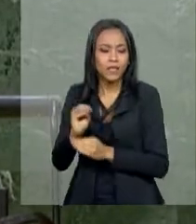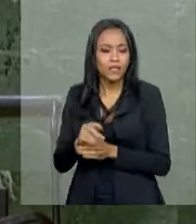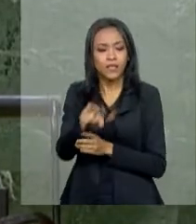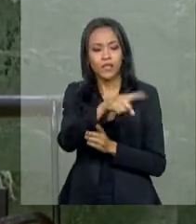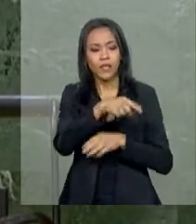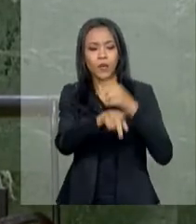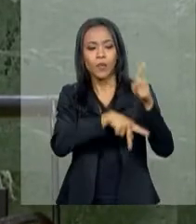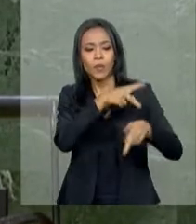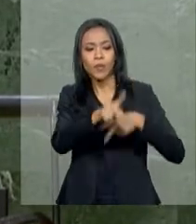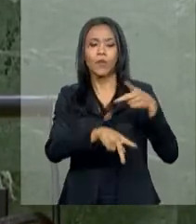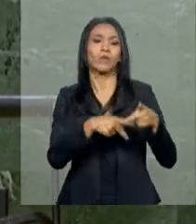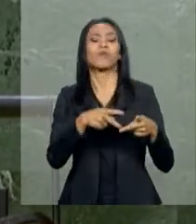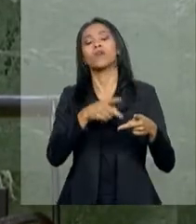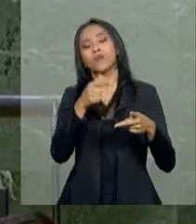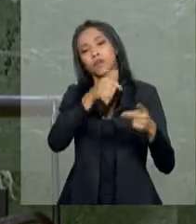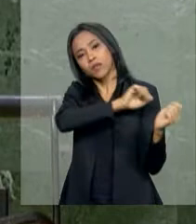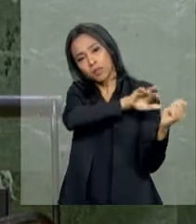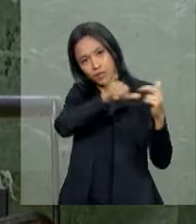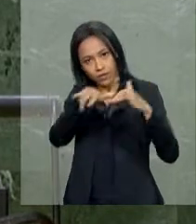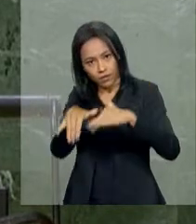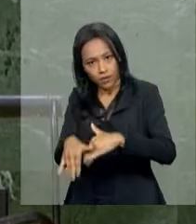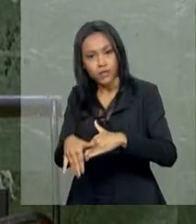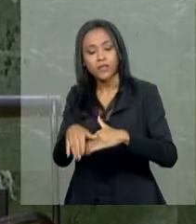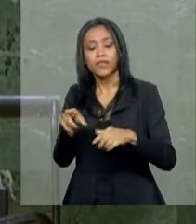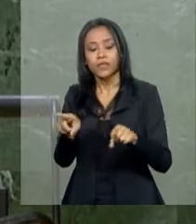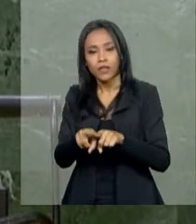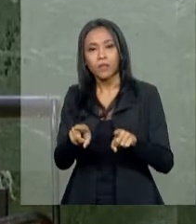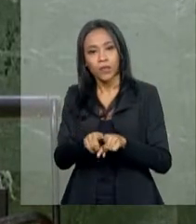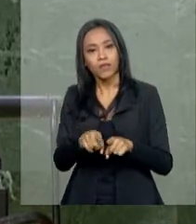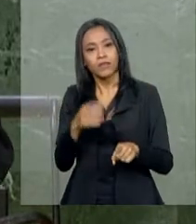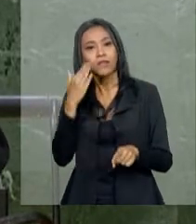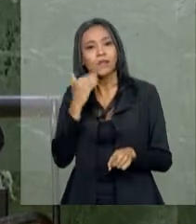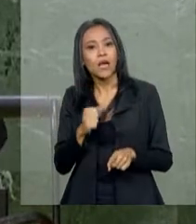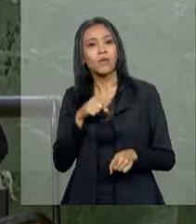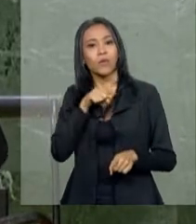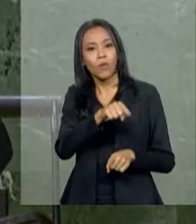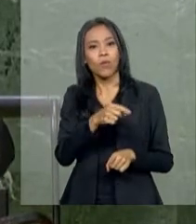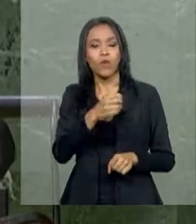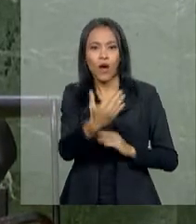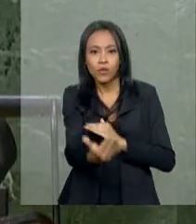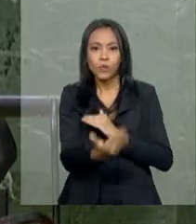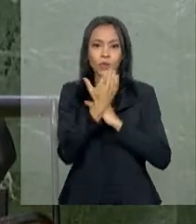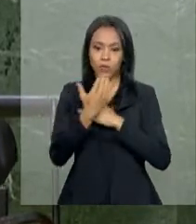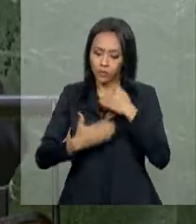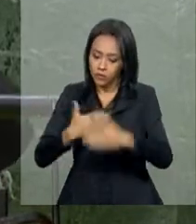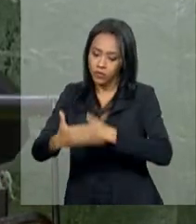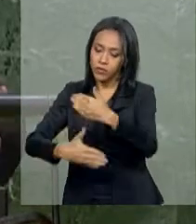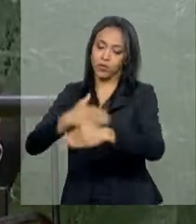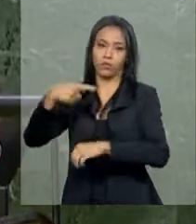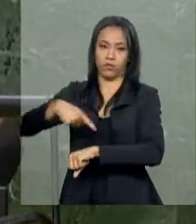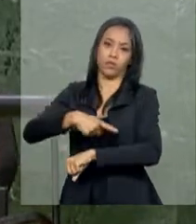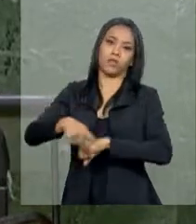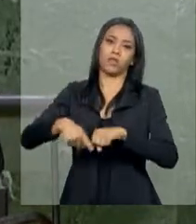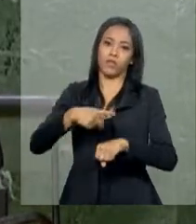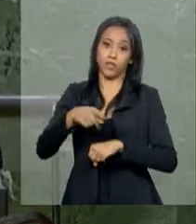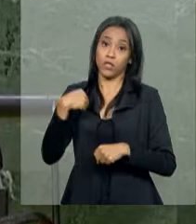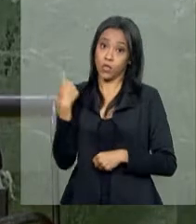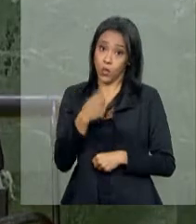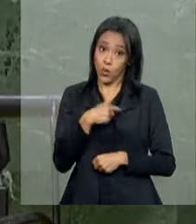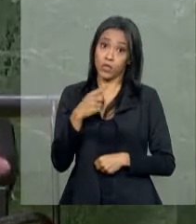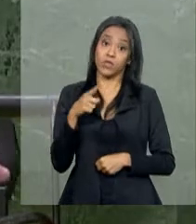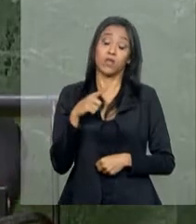imigrante, mas reconhece os benefícios da imigração. Ampliamos direitos